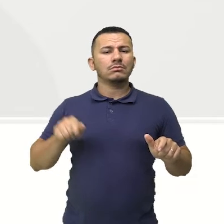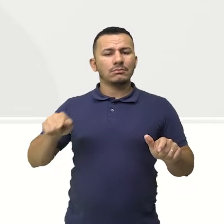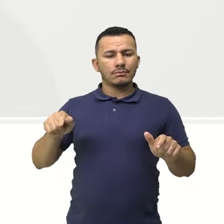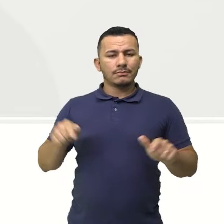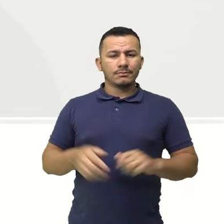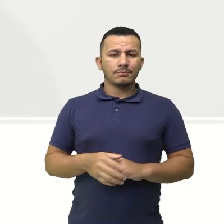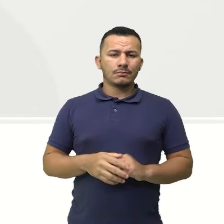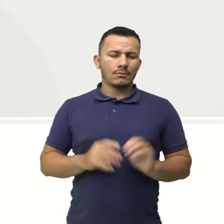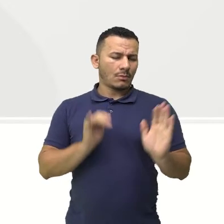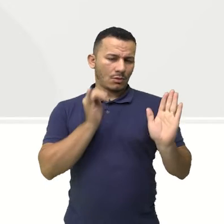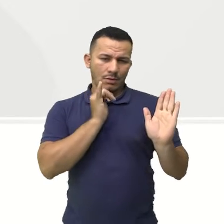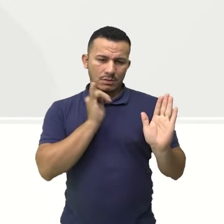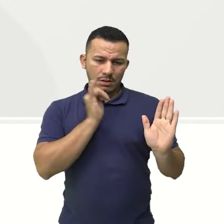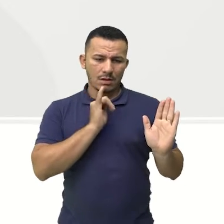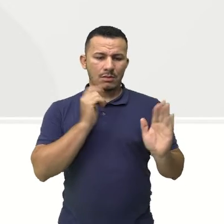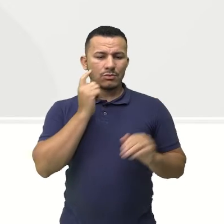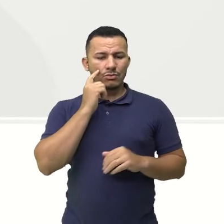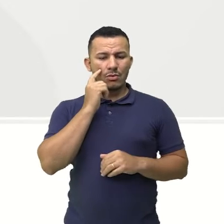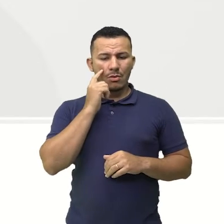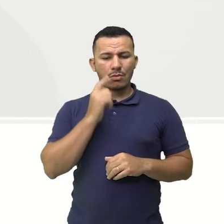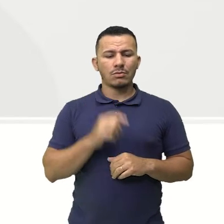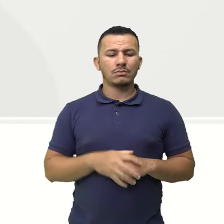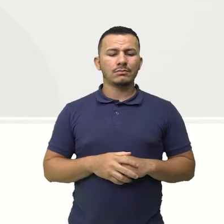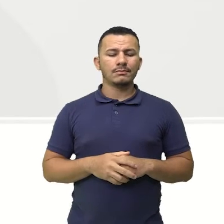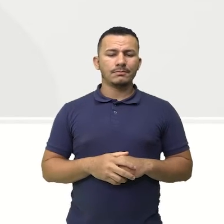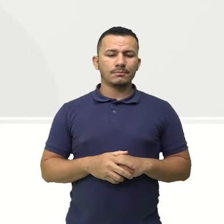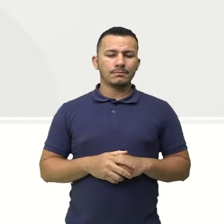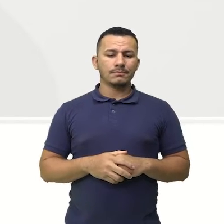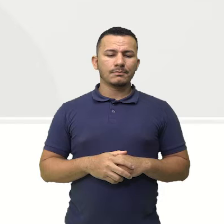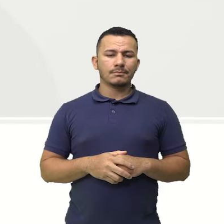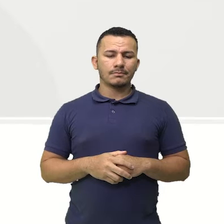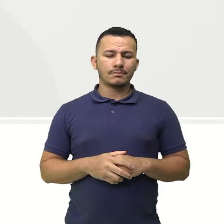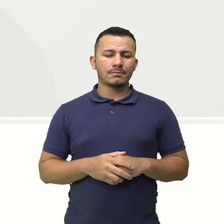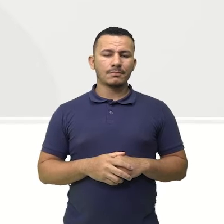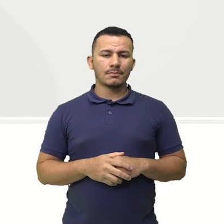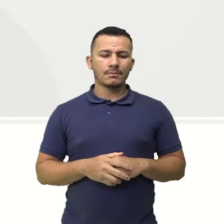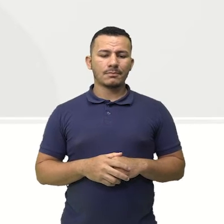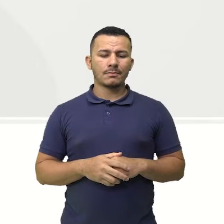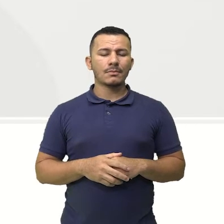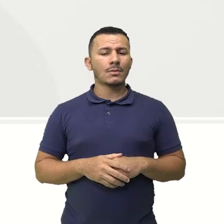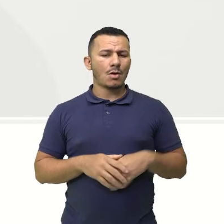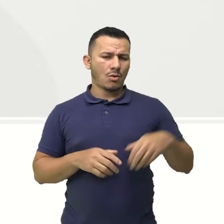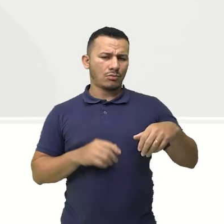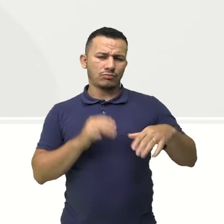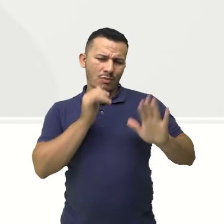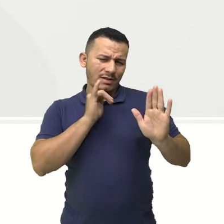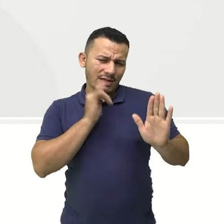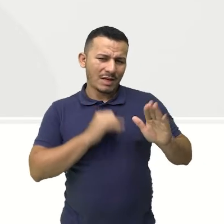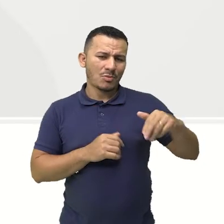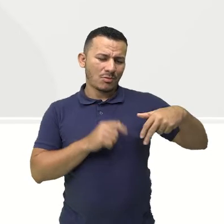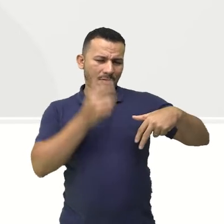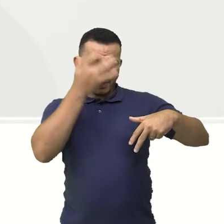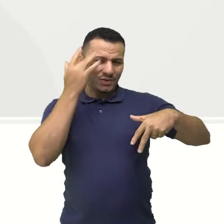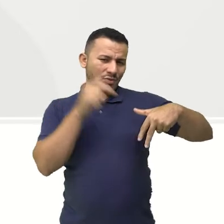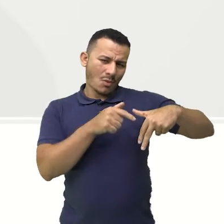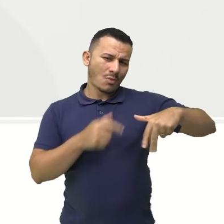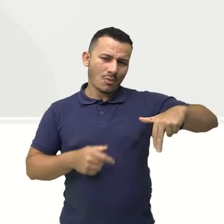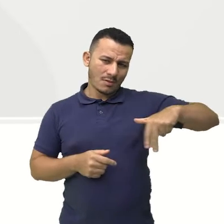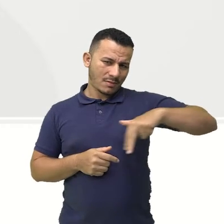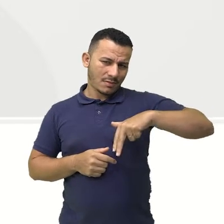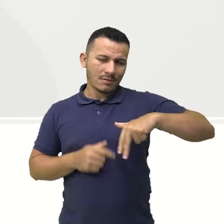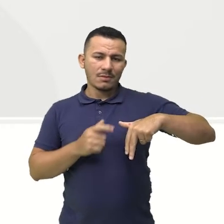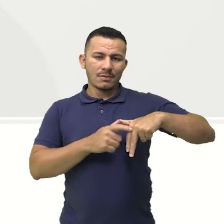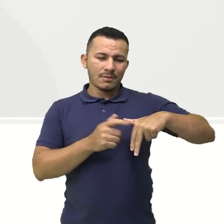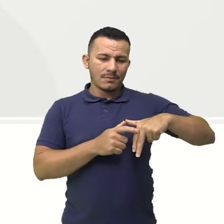né? Vamos supor, tá aqui você, ó, né? Bonitinho, bonequinho em pé, né?